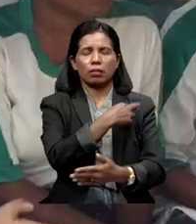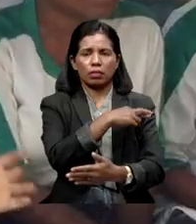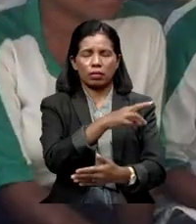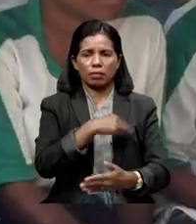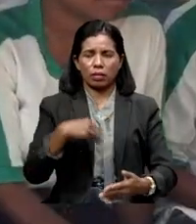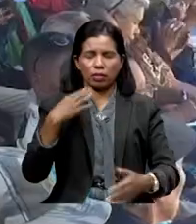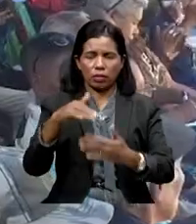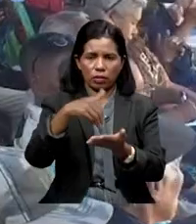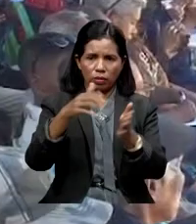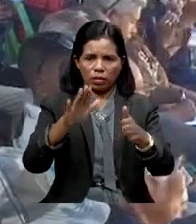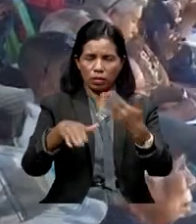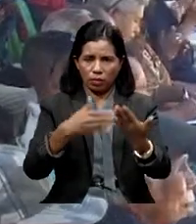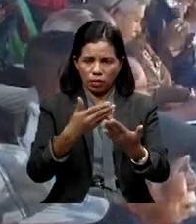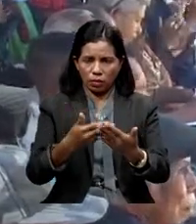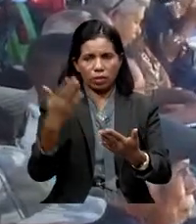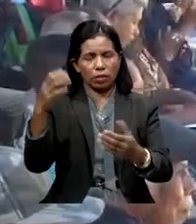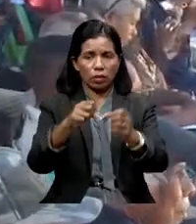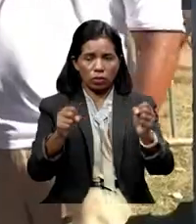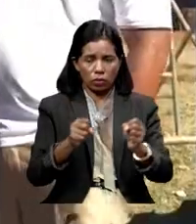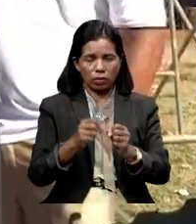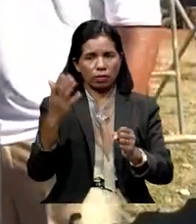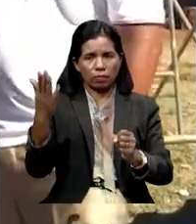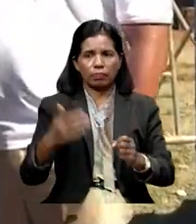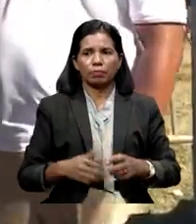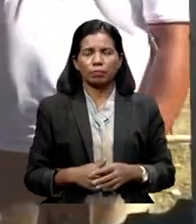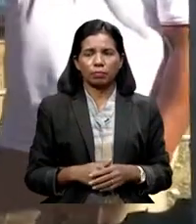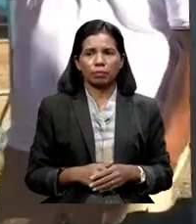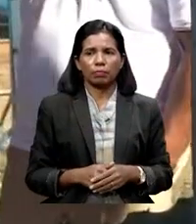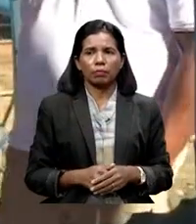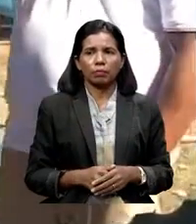estudante no comunidade sira e a suku triloca. Feliciano Venâncio Belo, GMN.